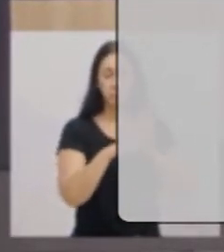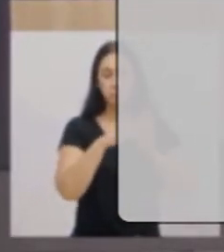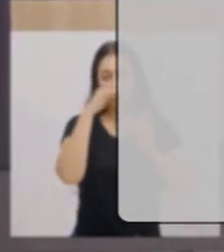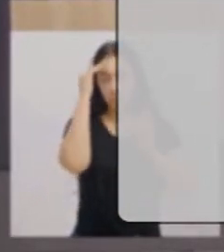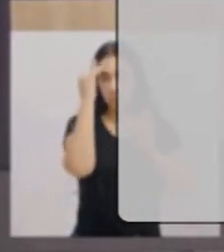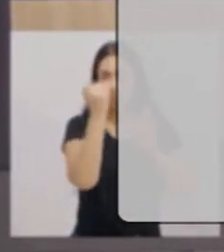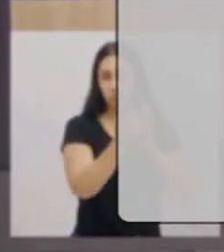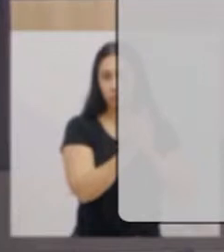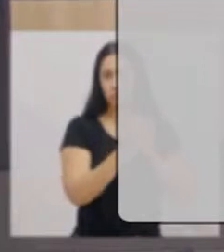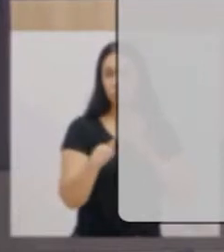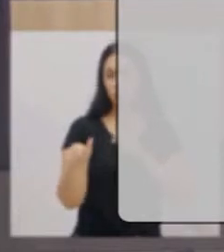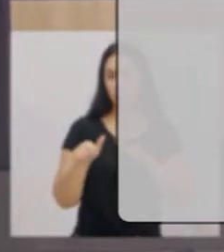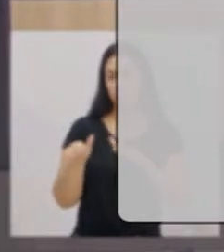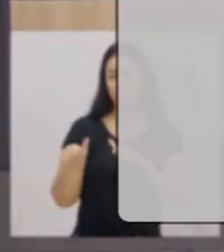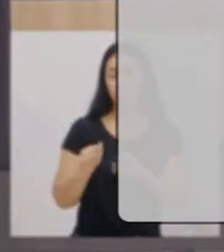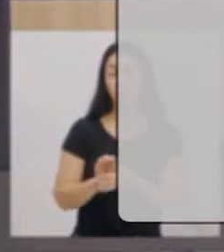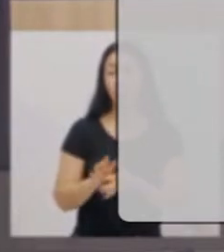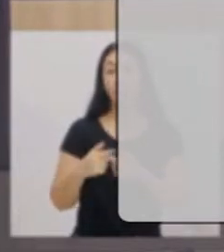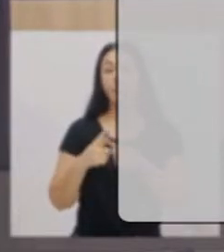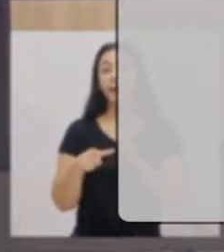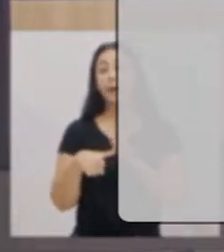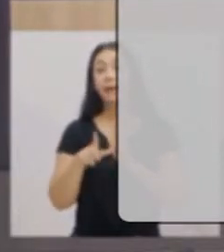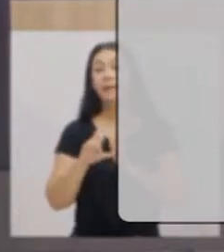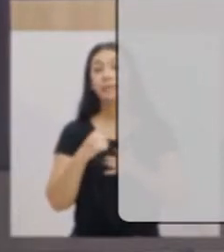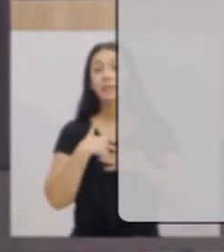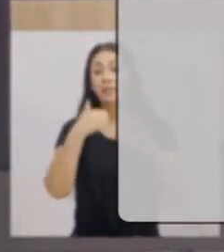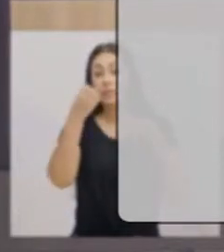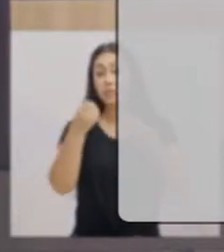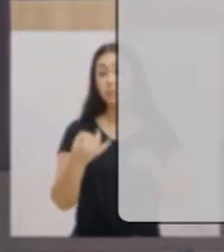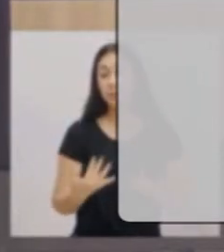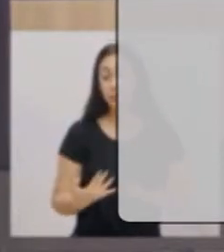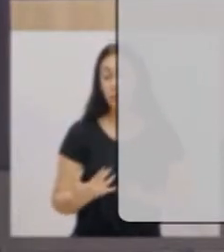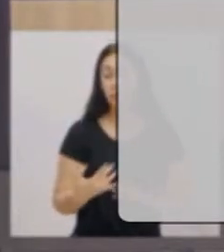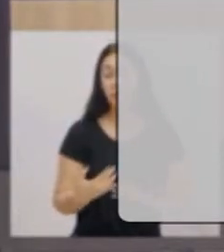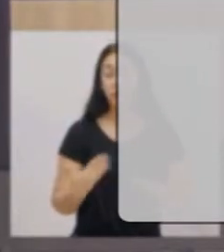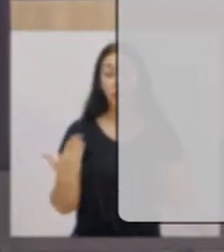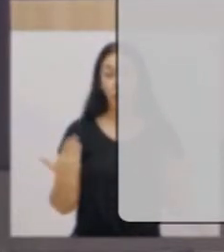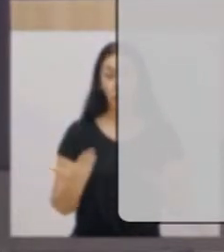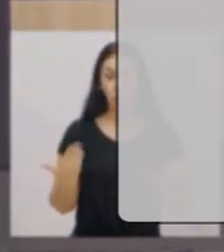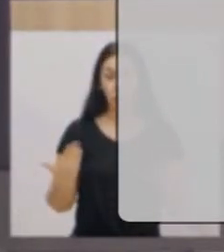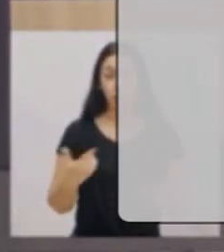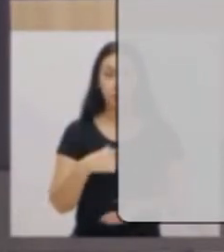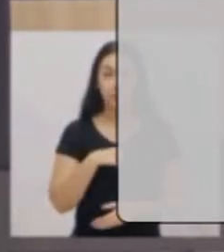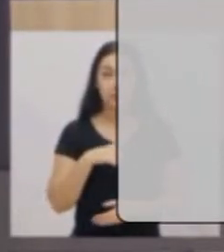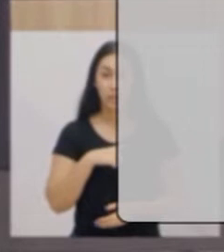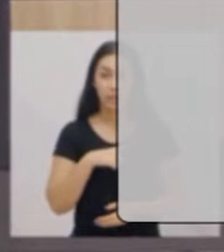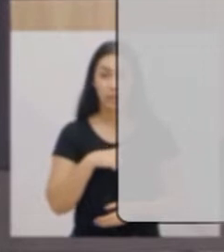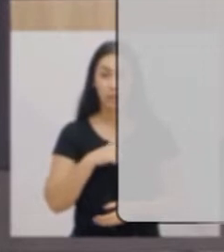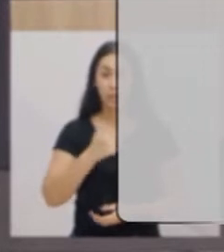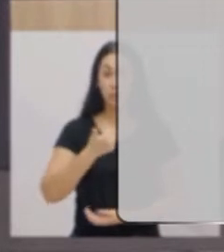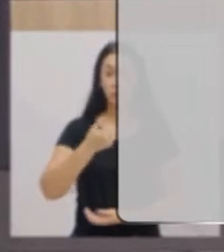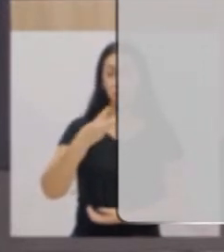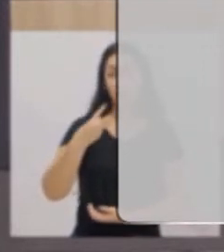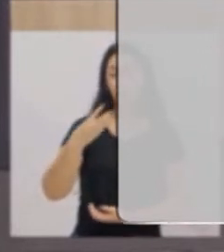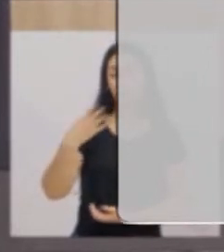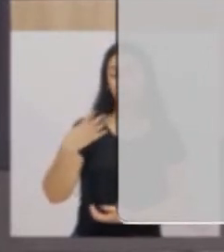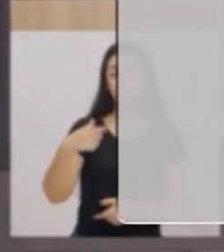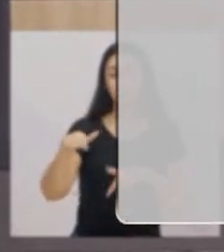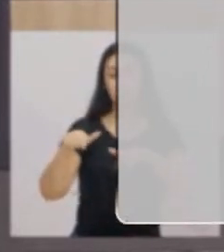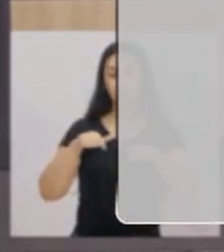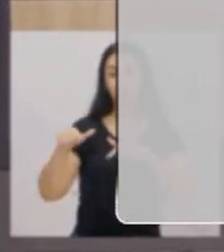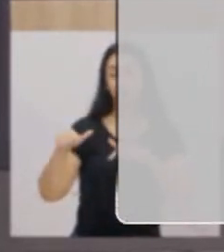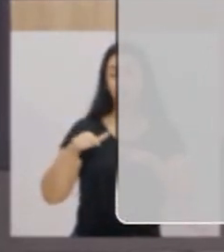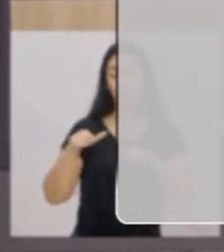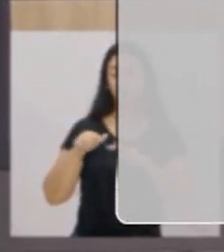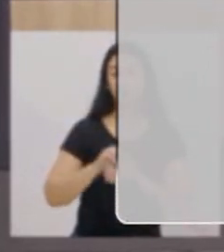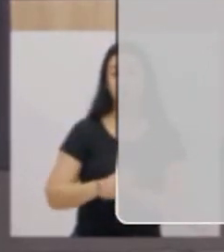reais. Como determina o documento, o montante é dividido de forma igualitária entre cada um dos 13